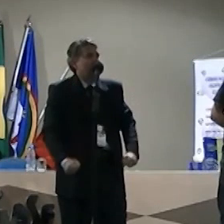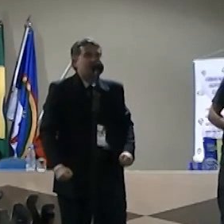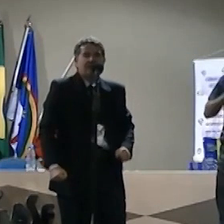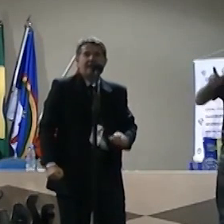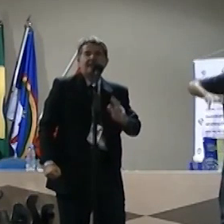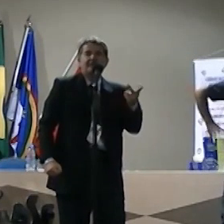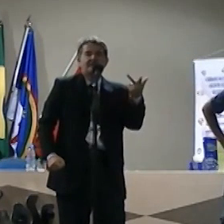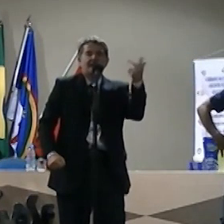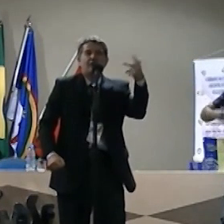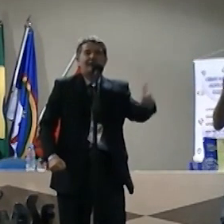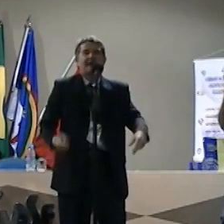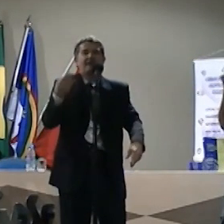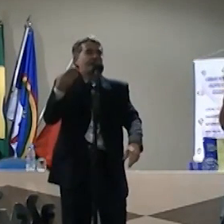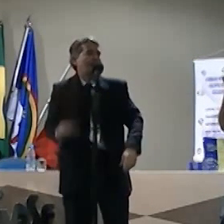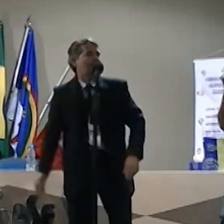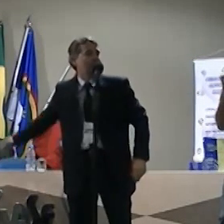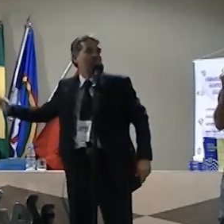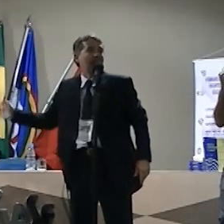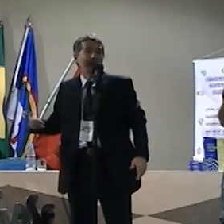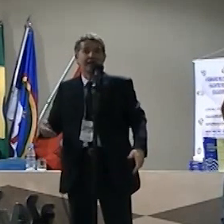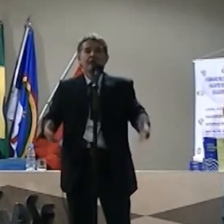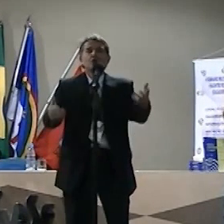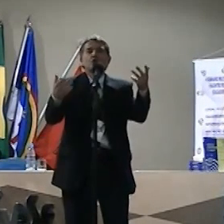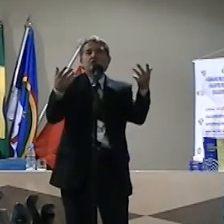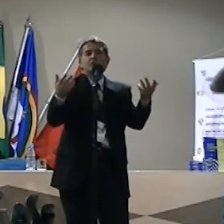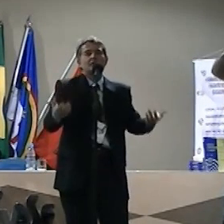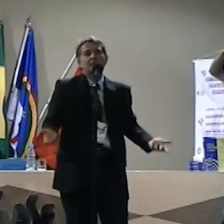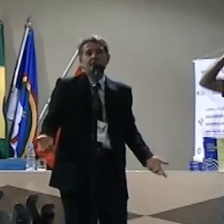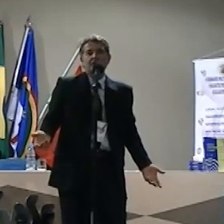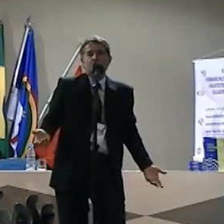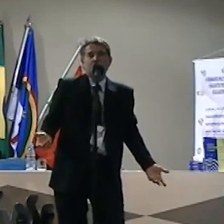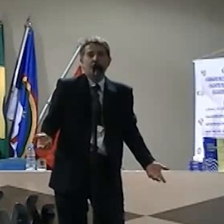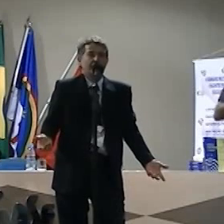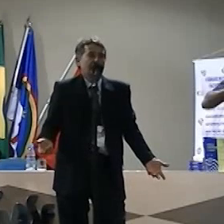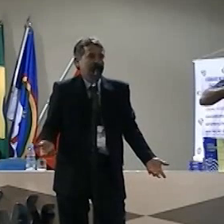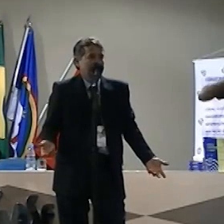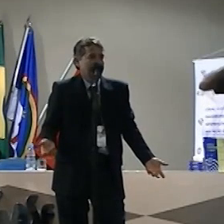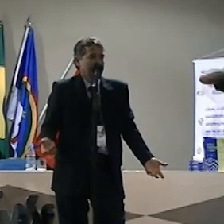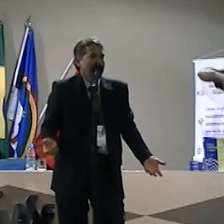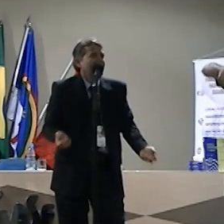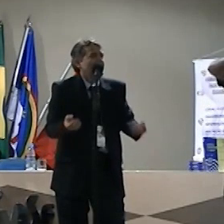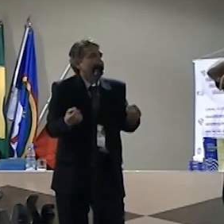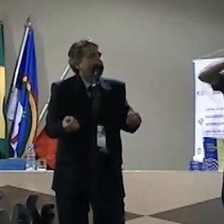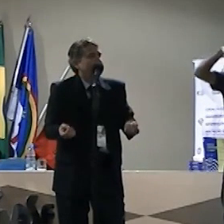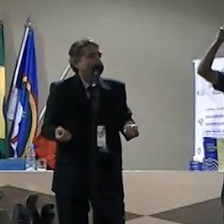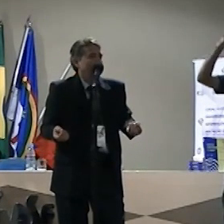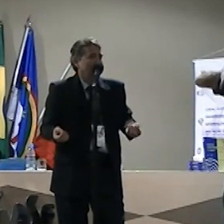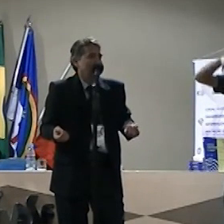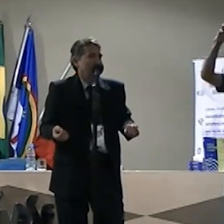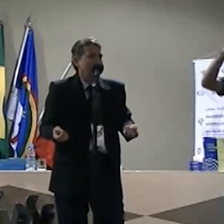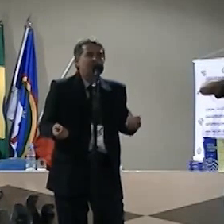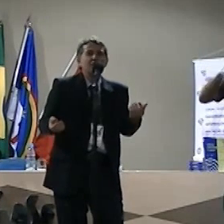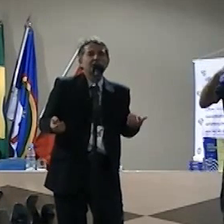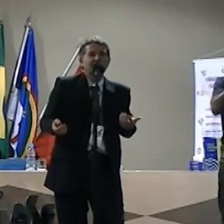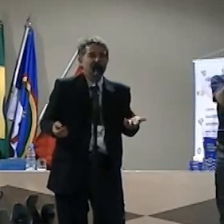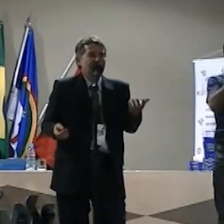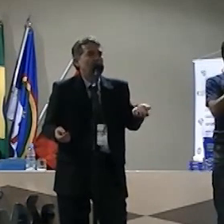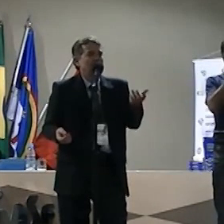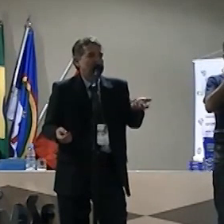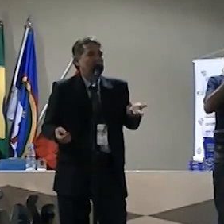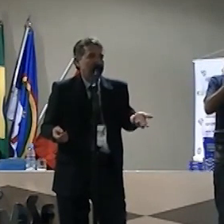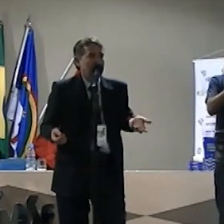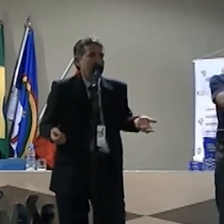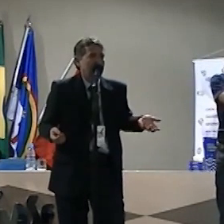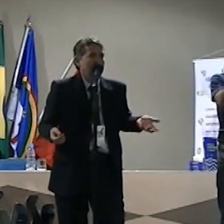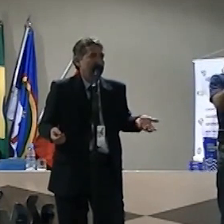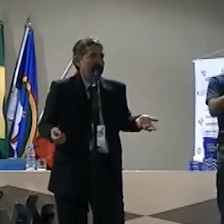peste, vem cá, na 3ª, 4ª vez, foi com a chinelada, e o guri tomando banho de chuva. Tem coisa melhor do que o banho de chuva. Sabe quantas vezes esse